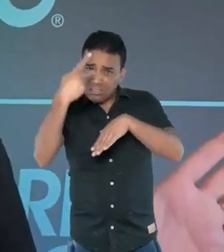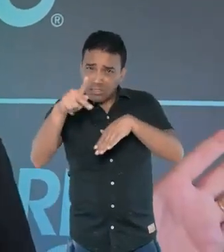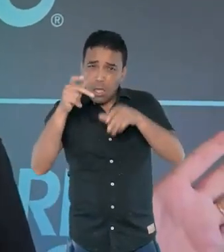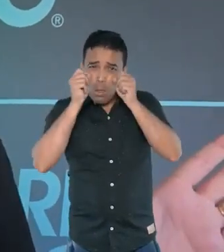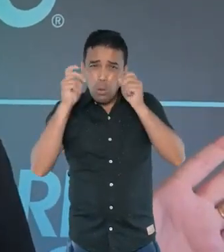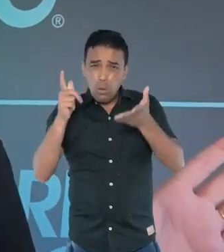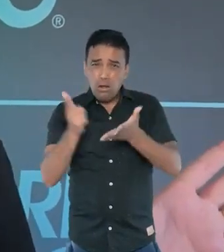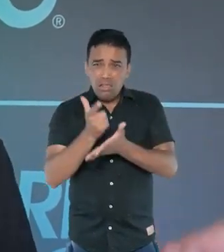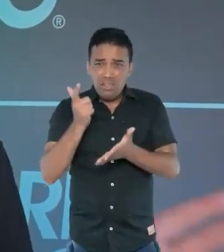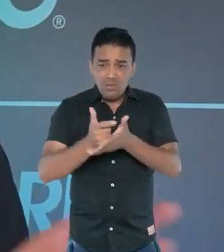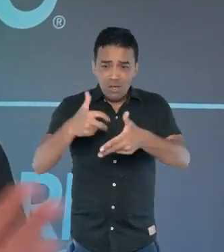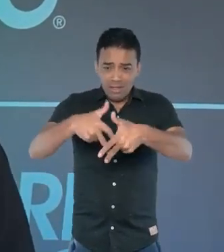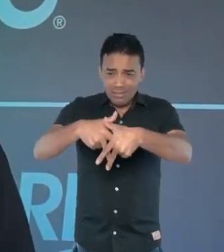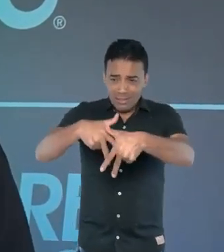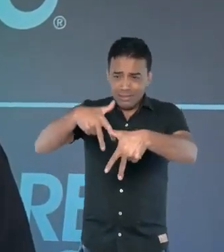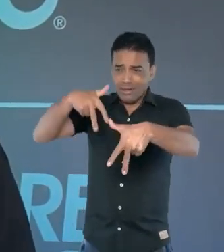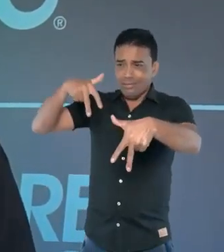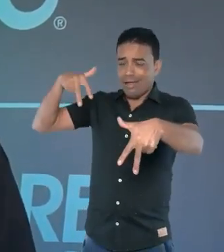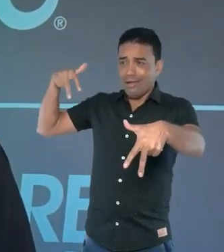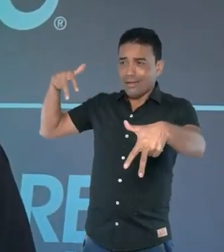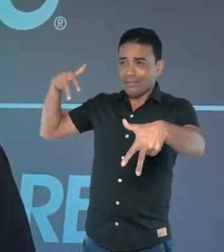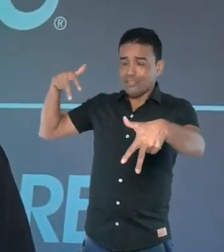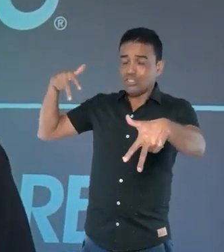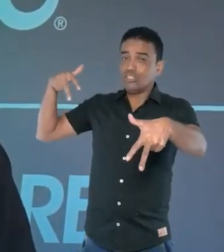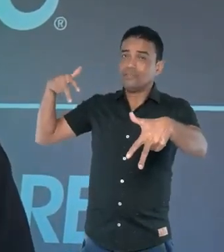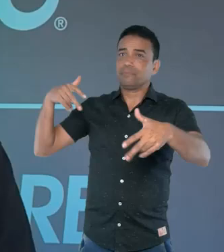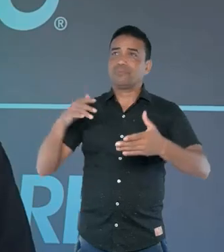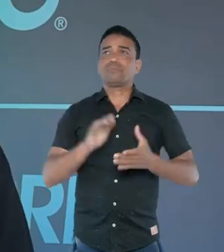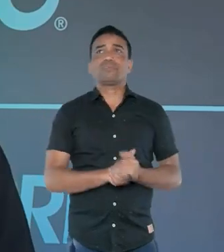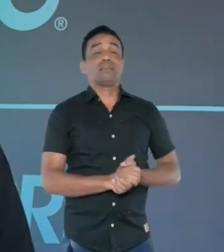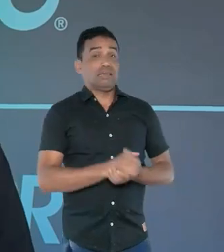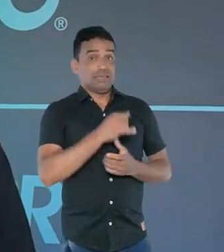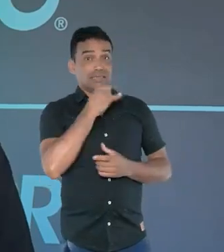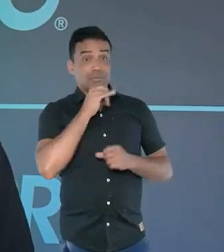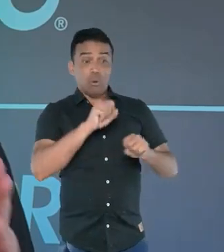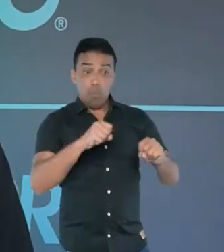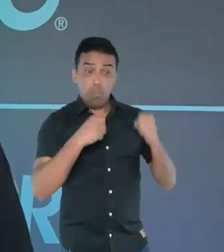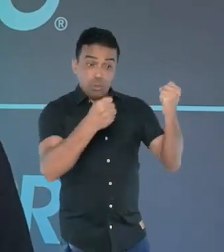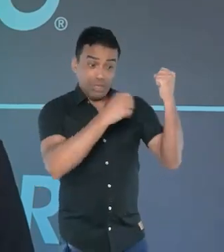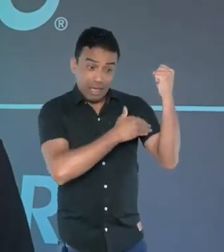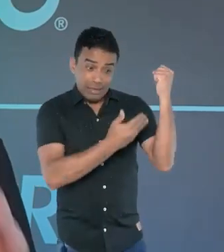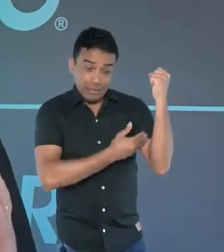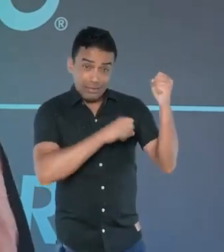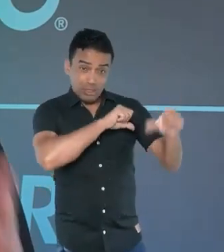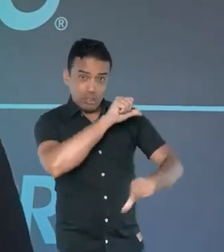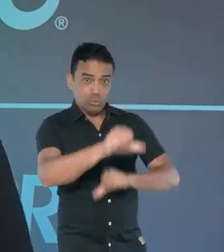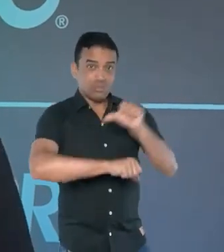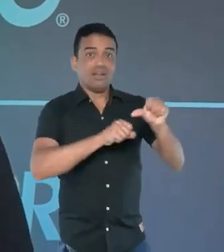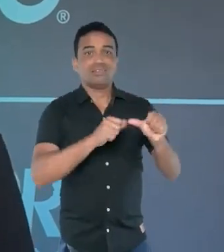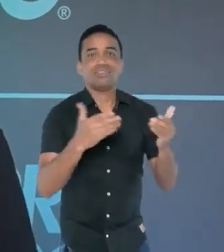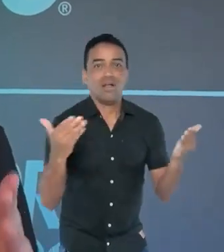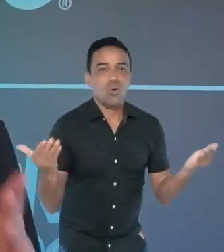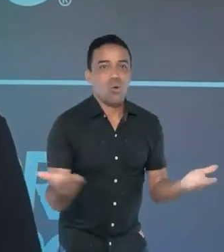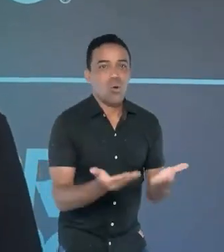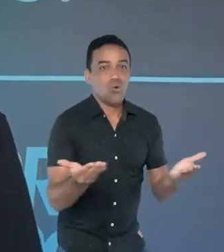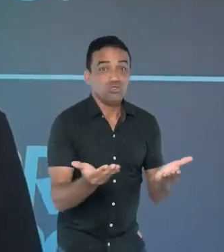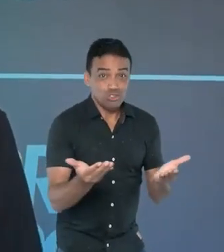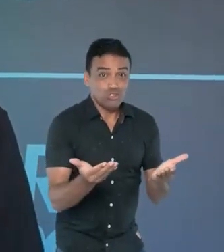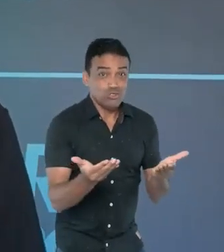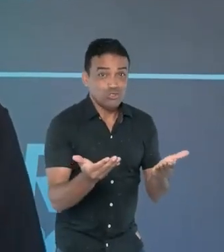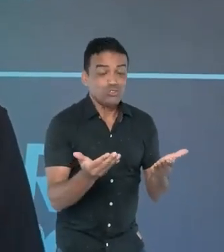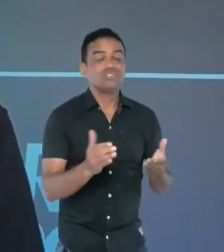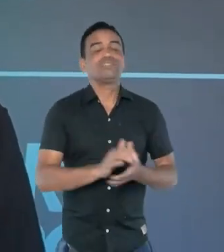para a ancestralidade tanto como um potencial, uma potência de transformação de um presente